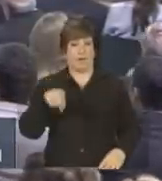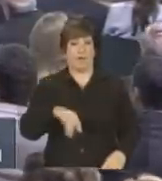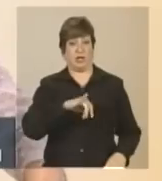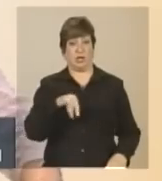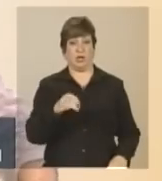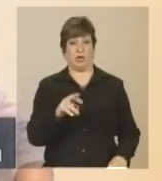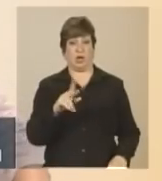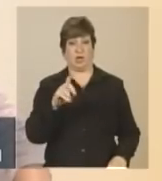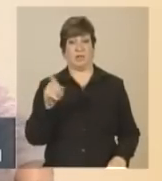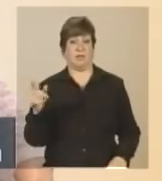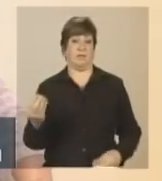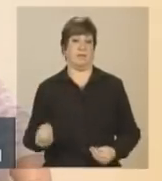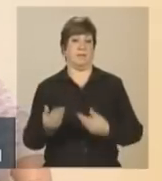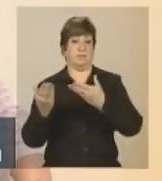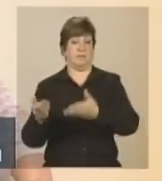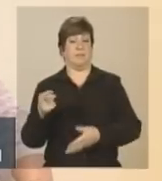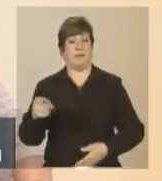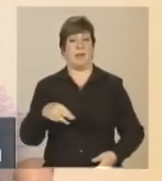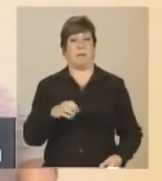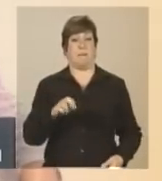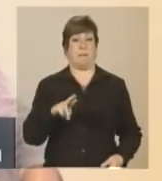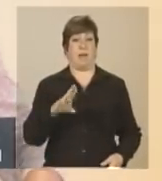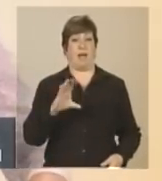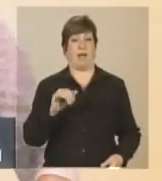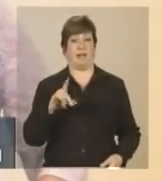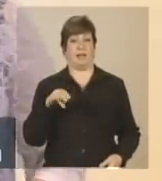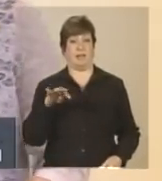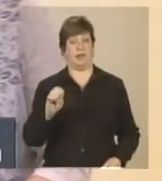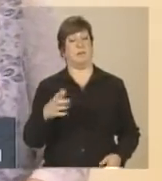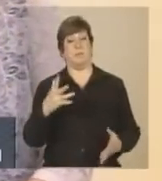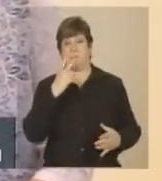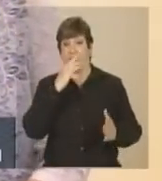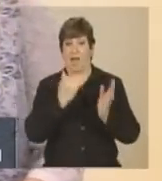para o Mercadante, deve ter aumentado.